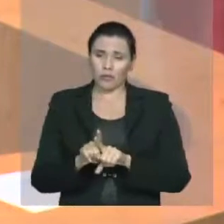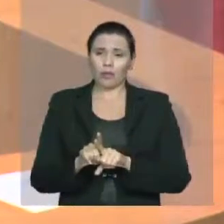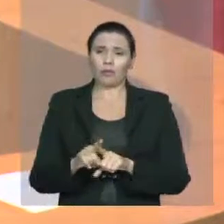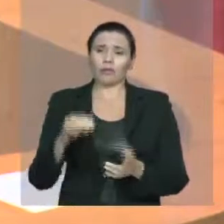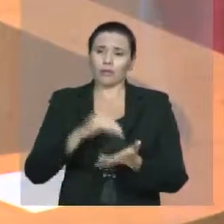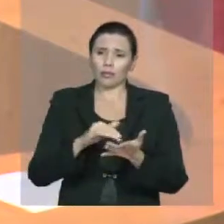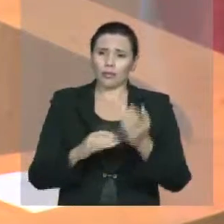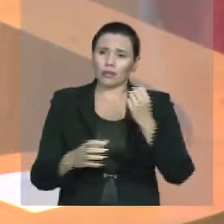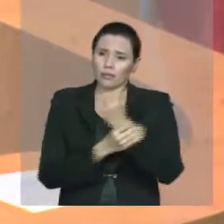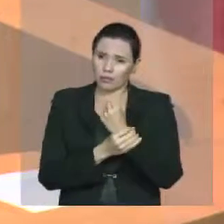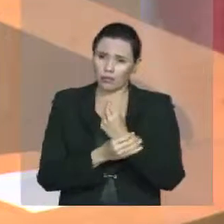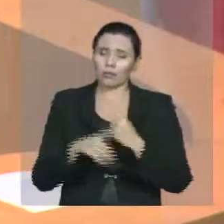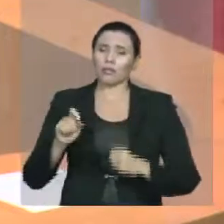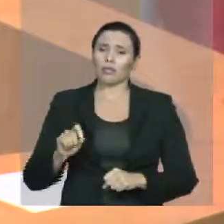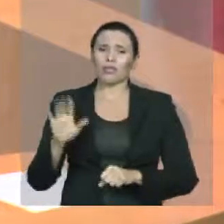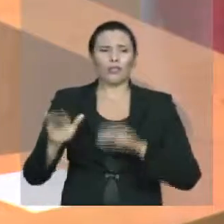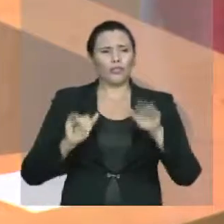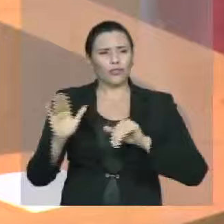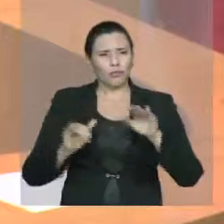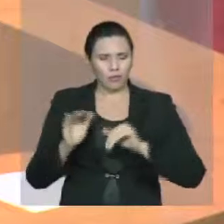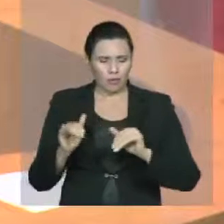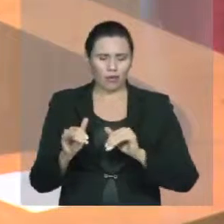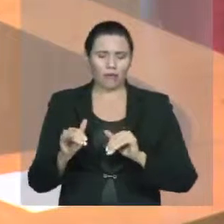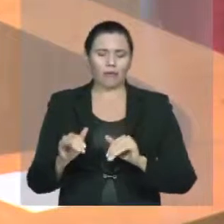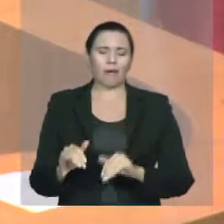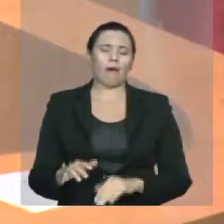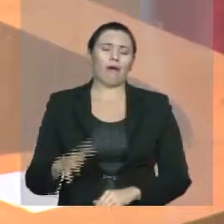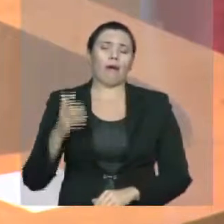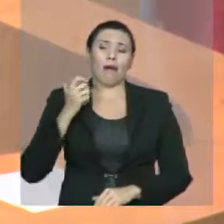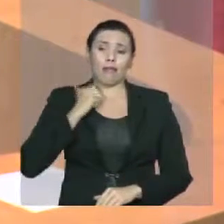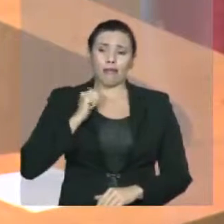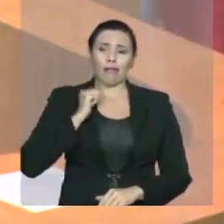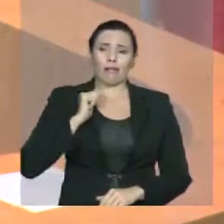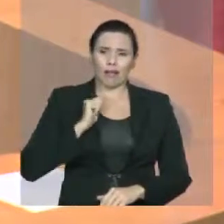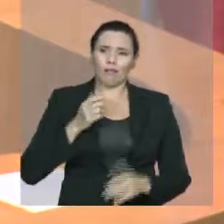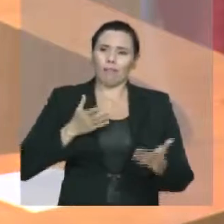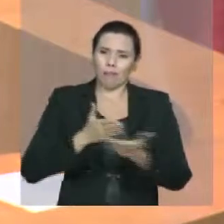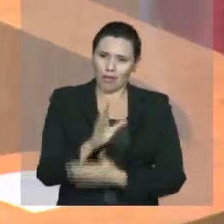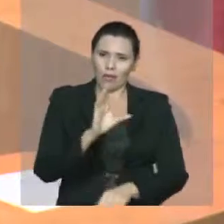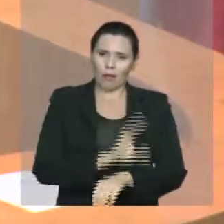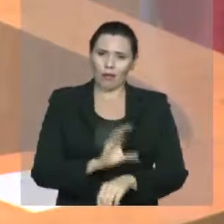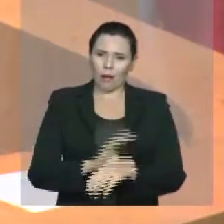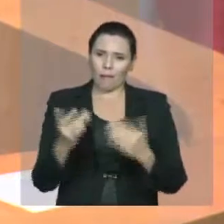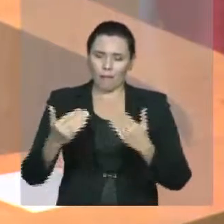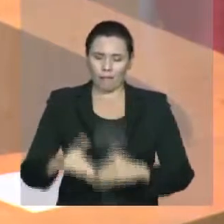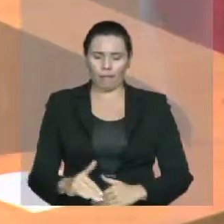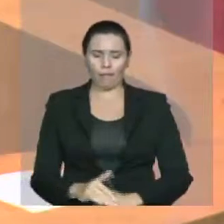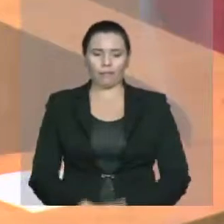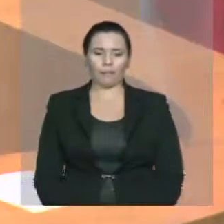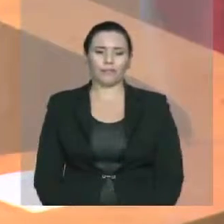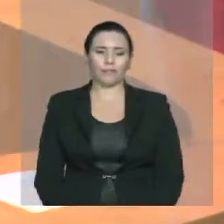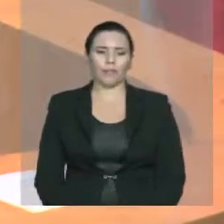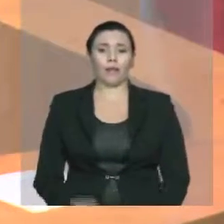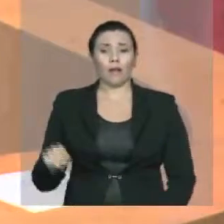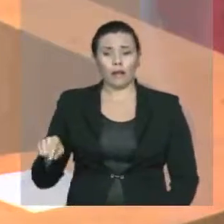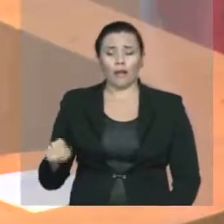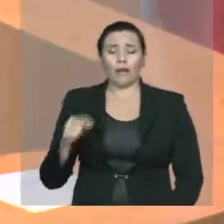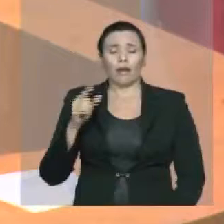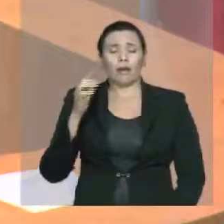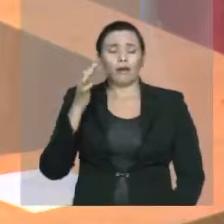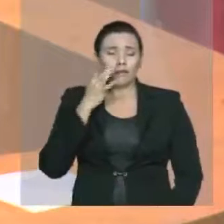convocação de mais delegados. E aí fica também, aproveitando essa decisão do governador Flávio